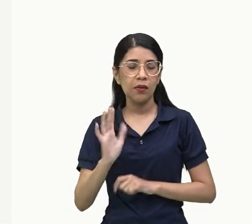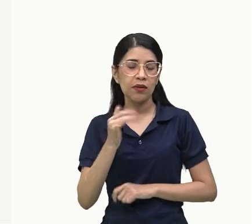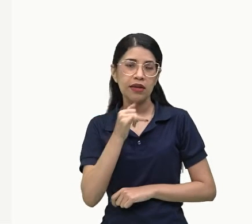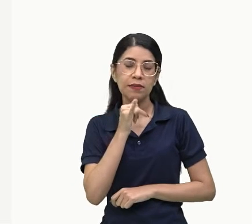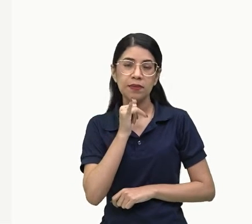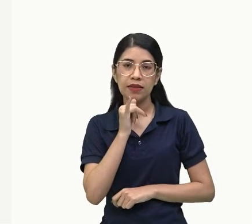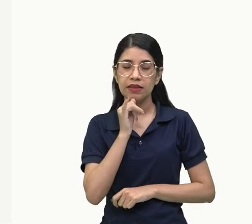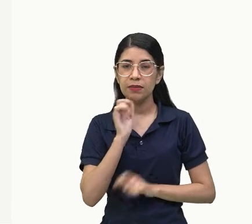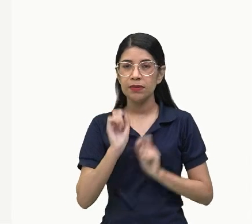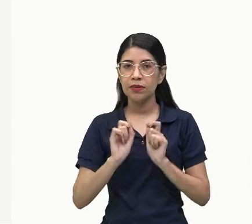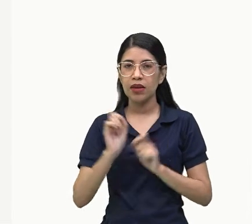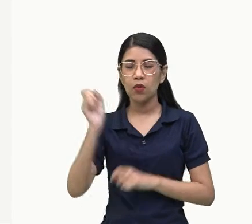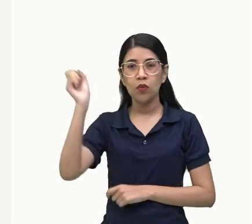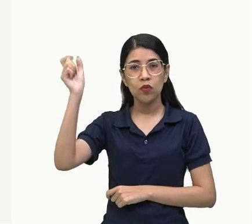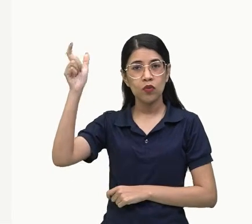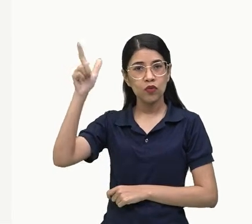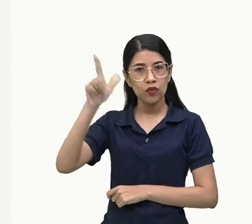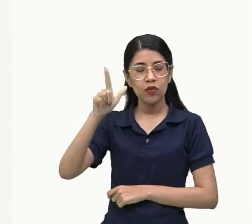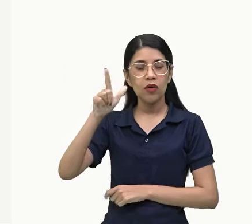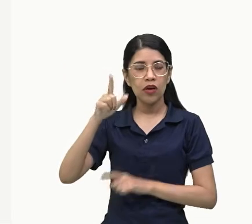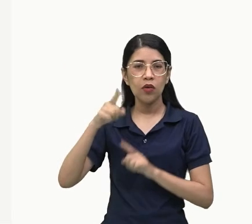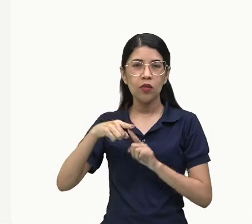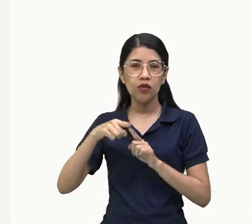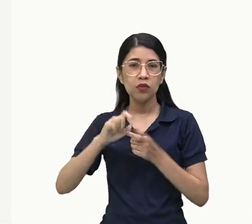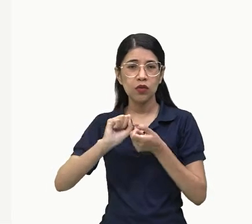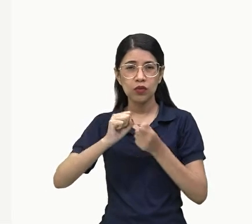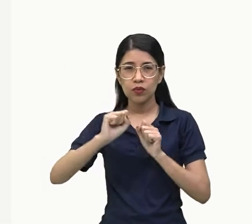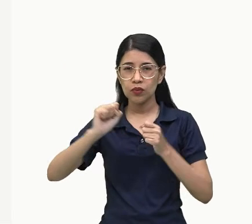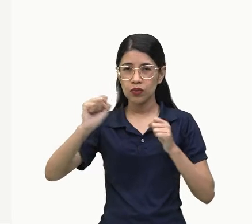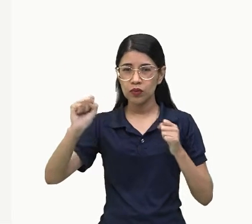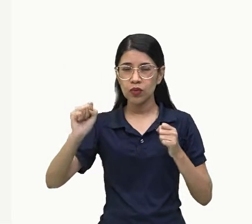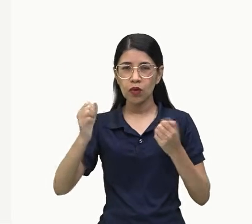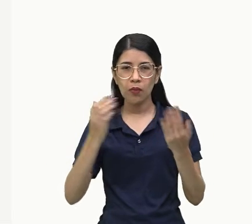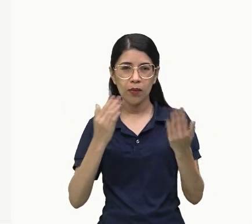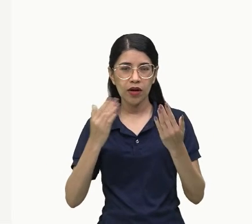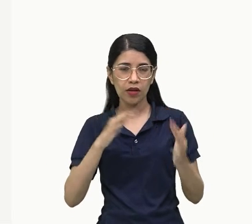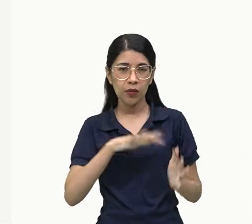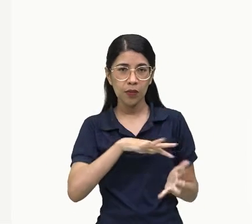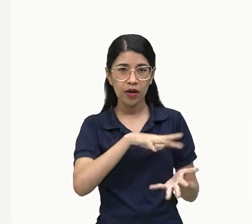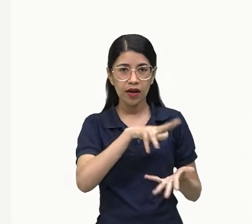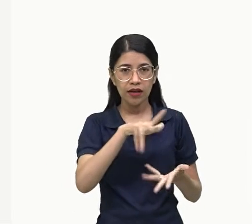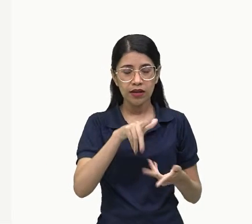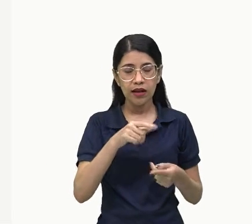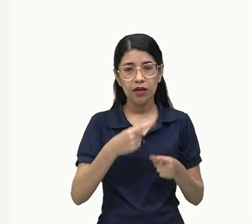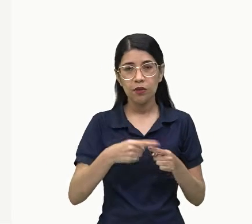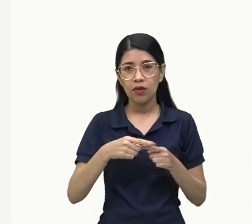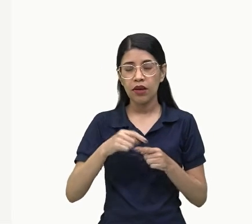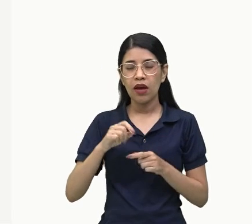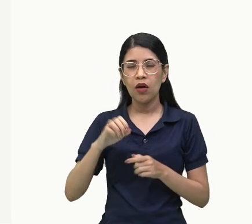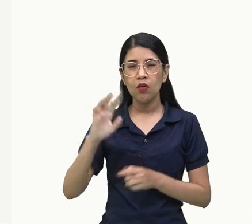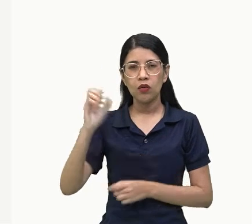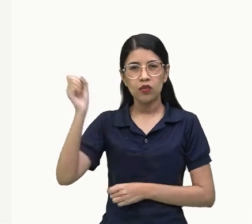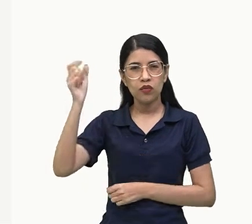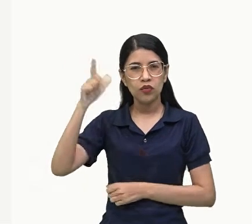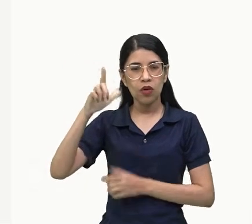exemplo, com o Sol. Ele é uma fonte extensa em relação à Terra, porque o Sol é muito maior do que a Terra, então ele emite